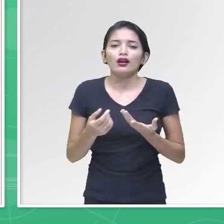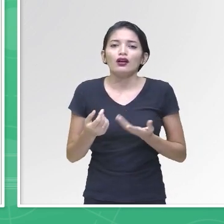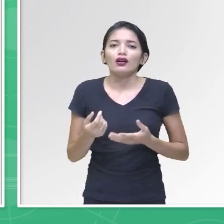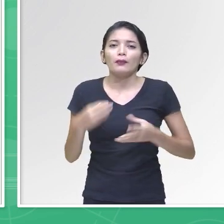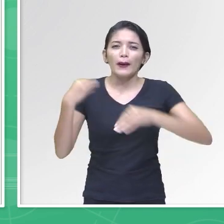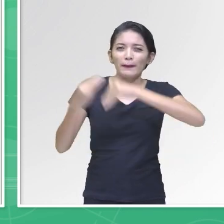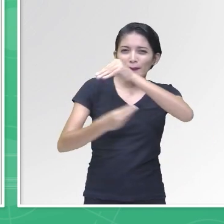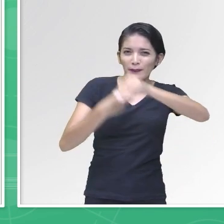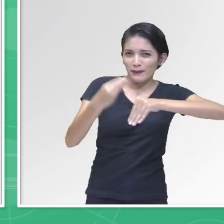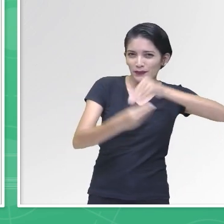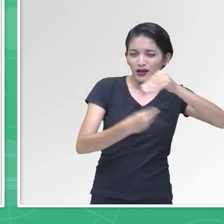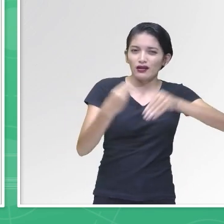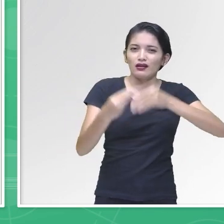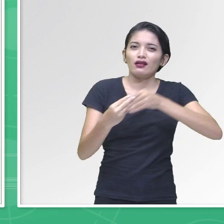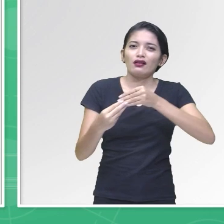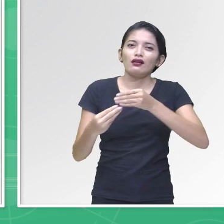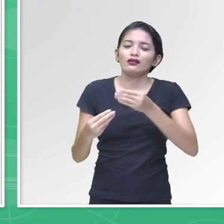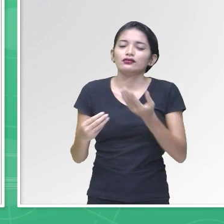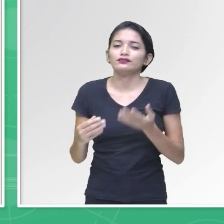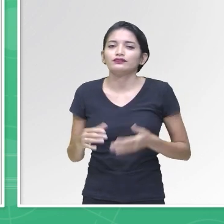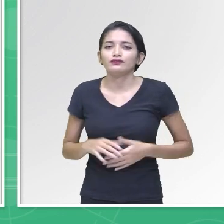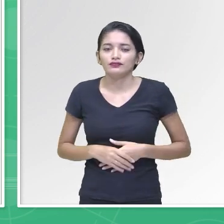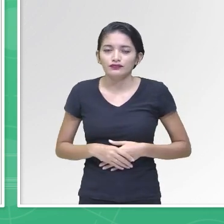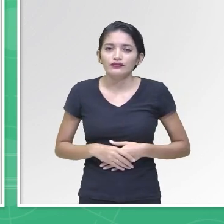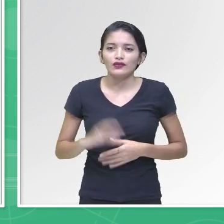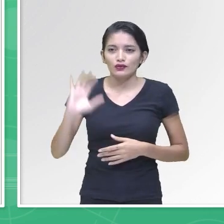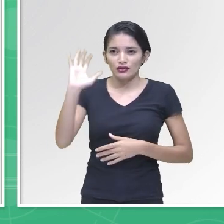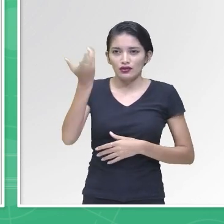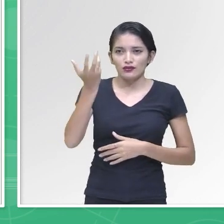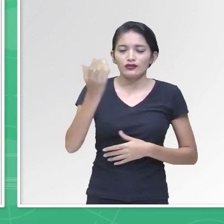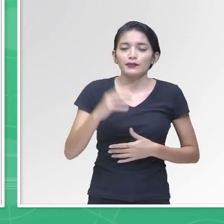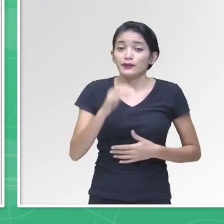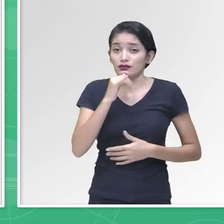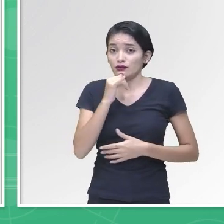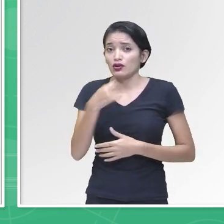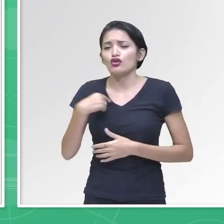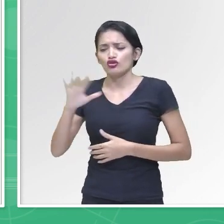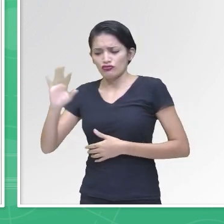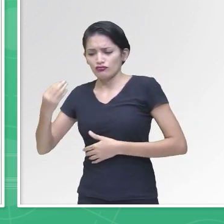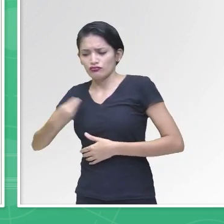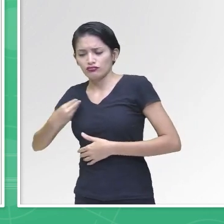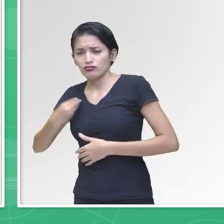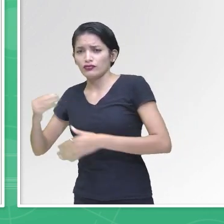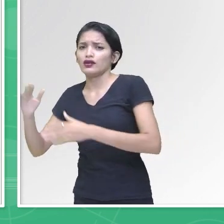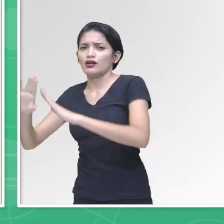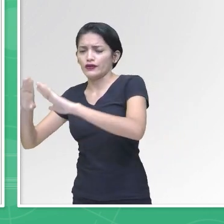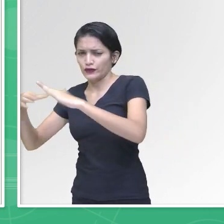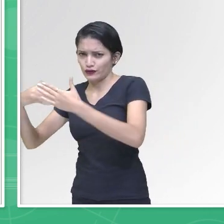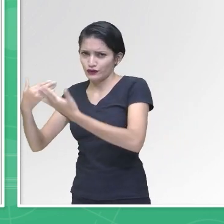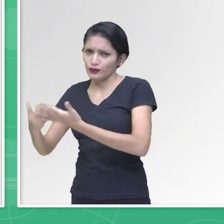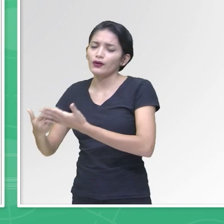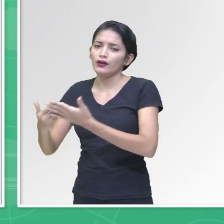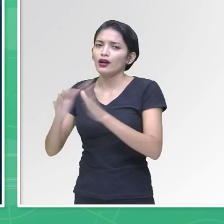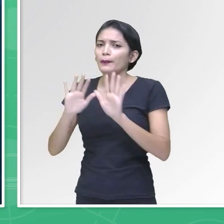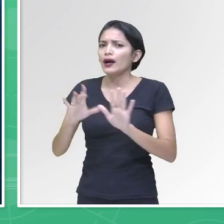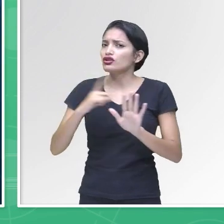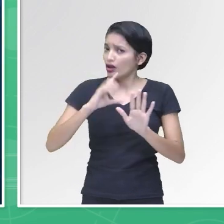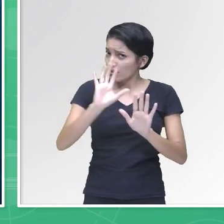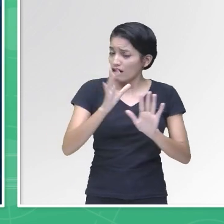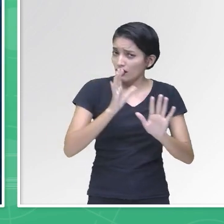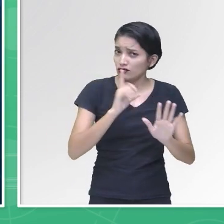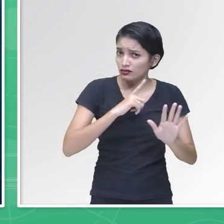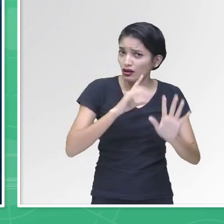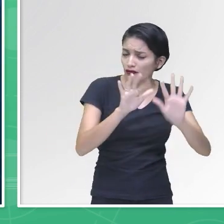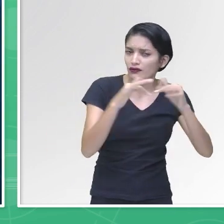desincronização desses eventos. Muitas vezes eu ainda estou na escola, você ainda está na escola, mas já tem uma